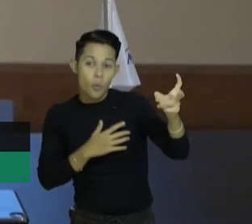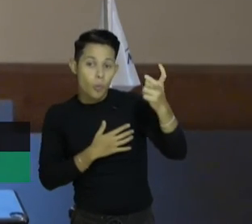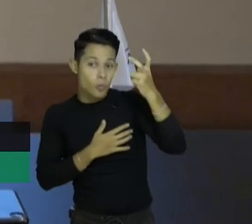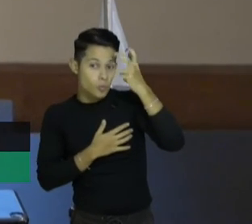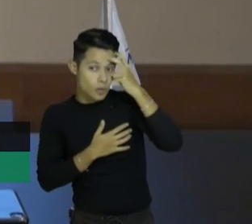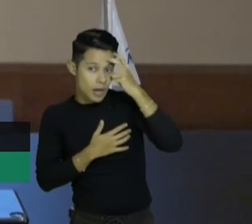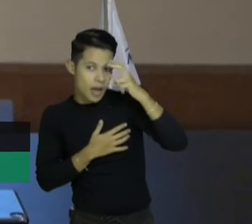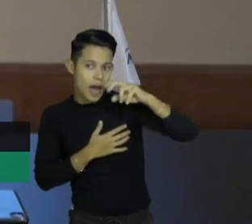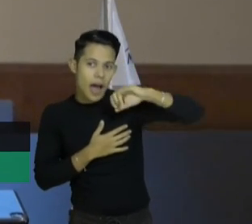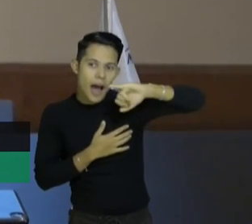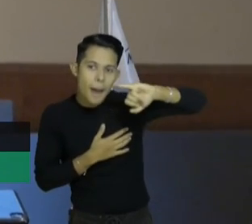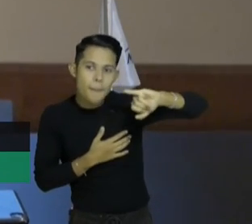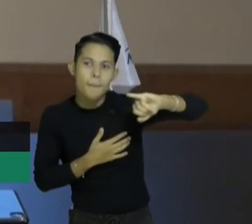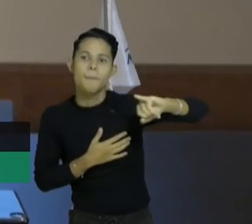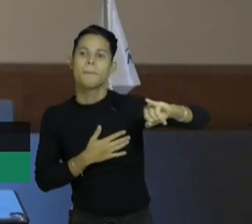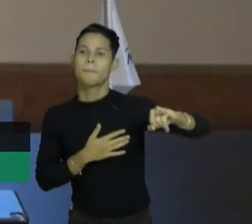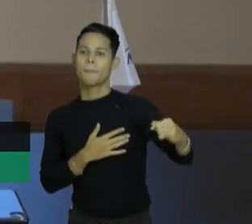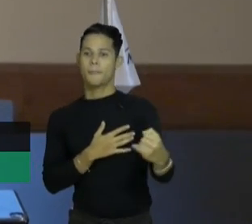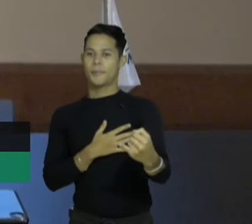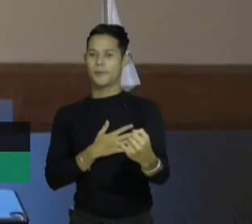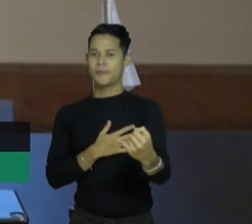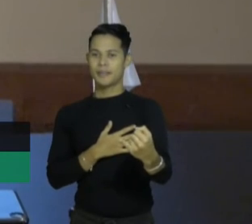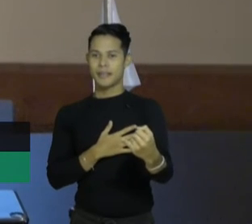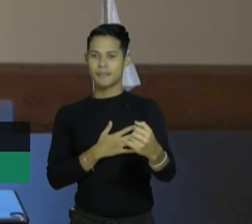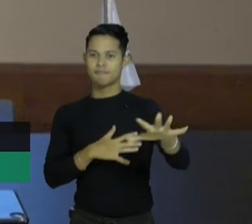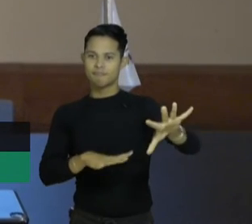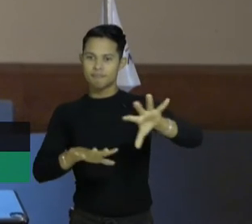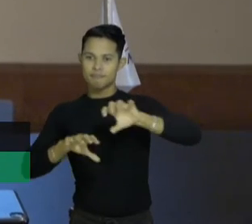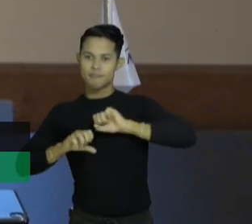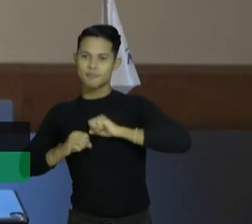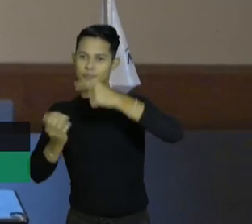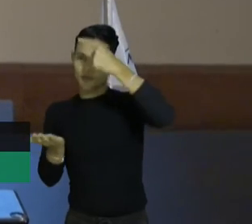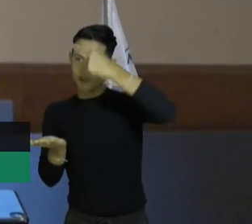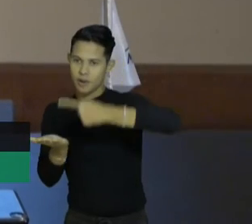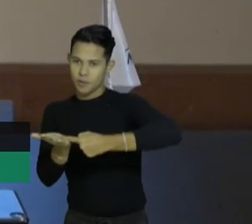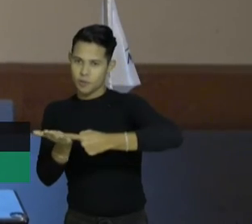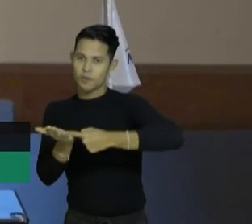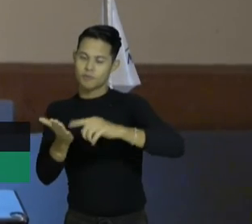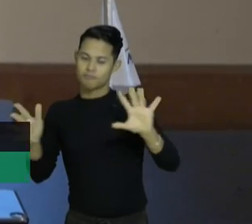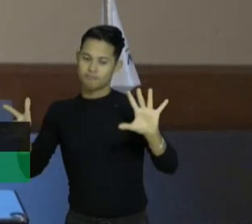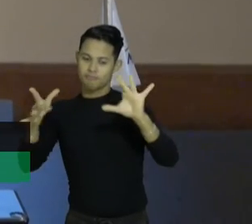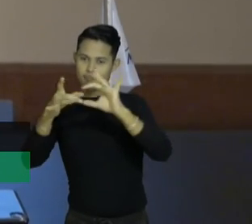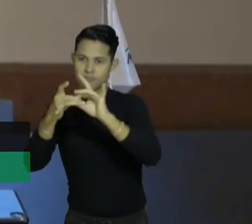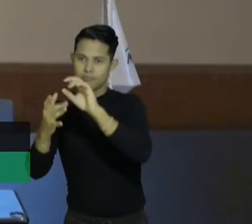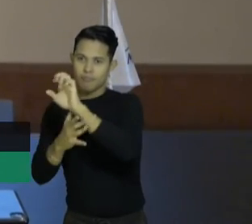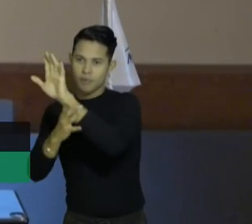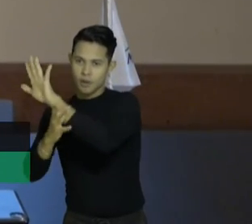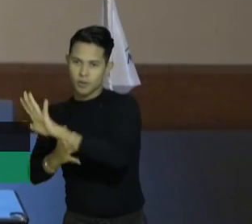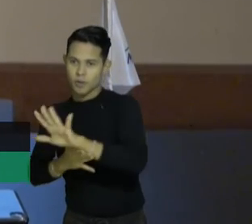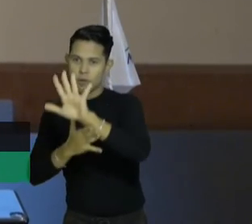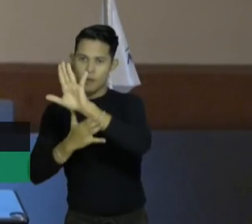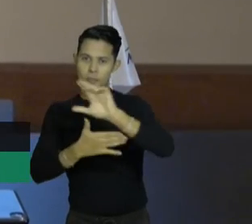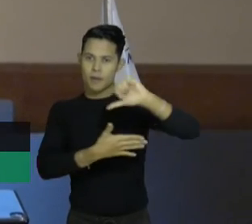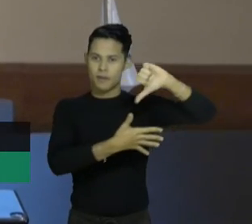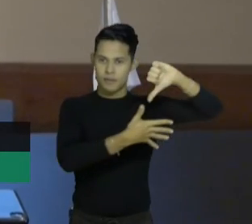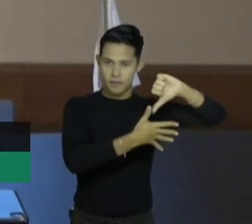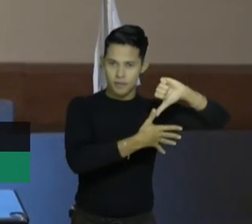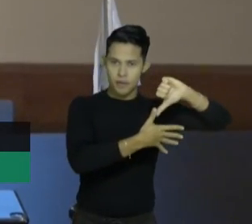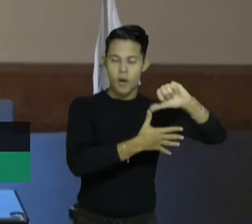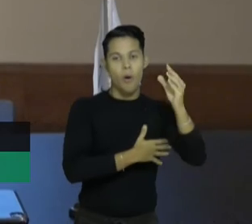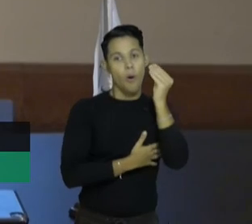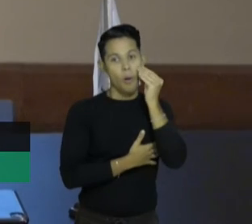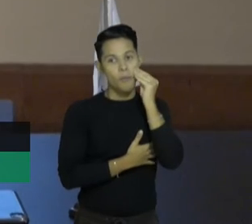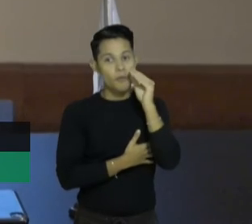aproveitar digamos assim esse possível acordo e é claro que na medida que a gente tem um acordo a possibilidade